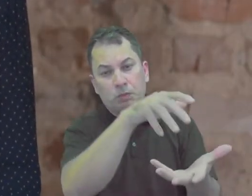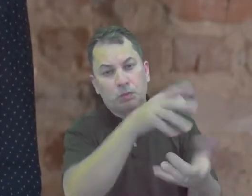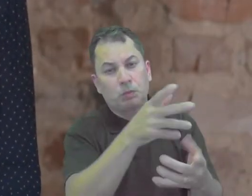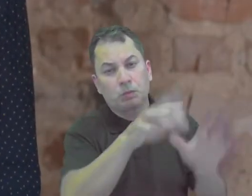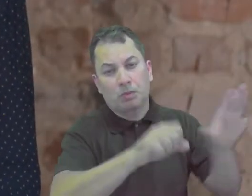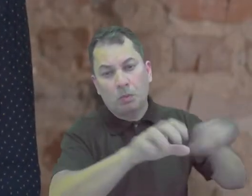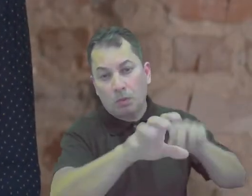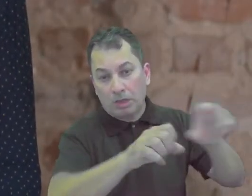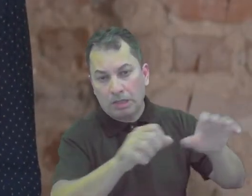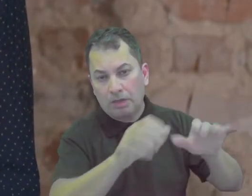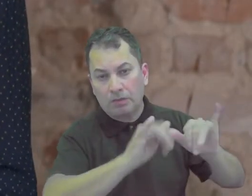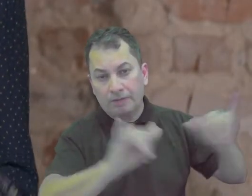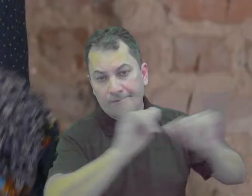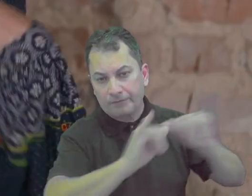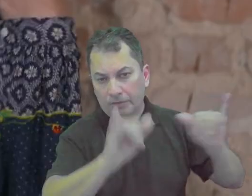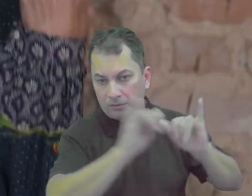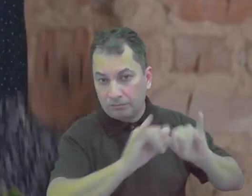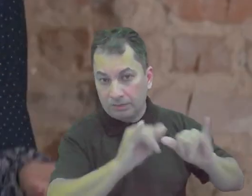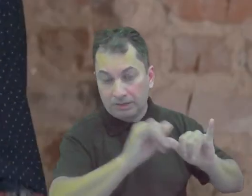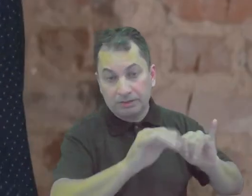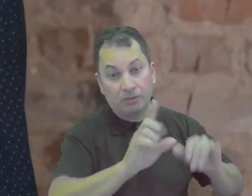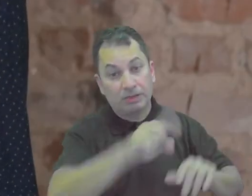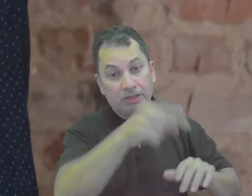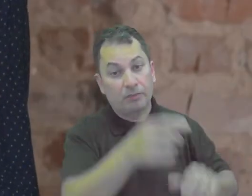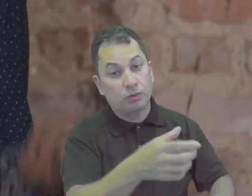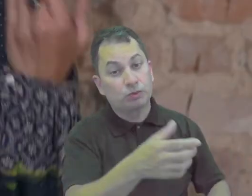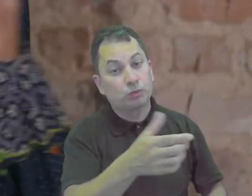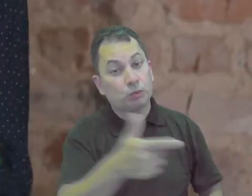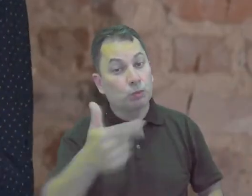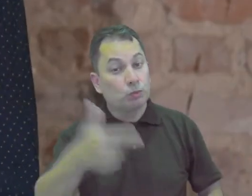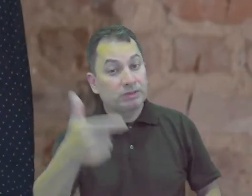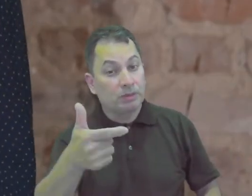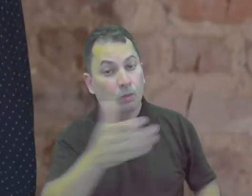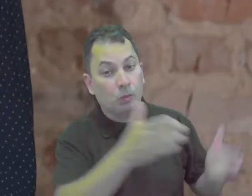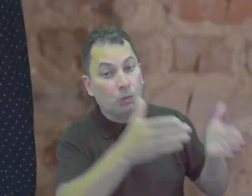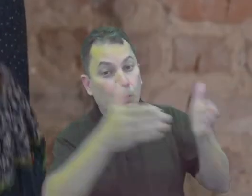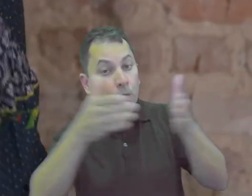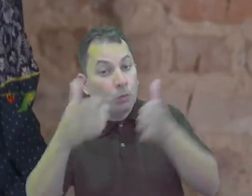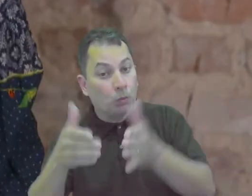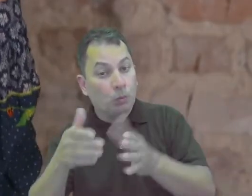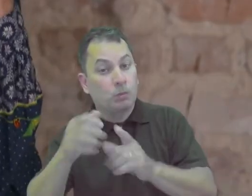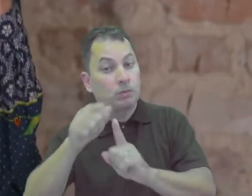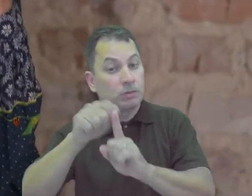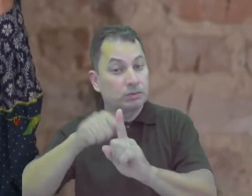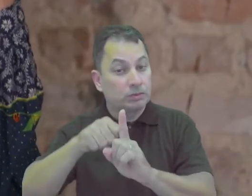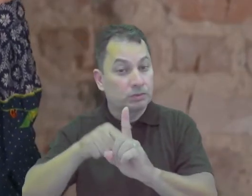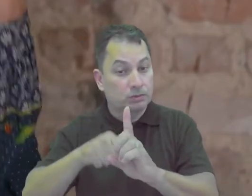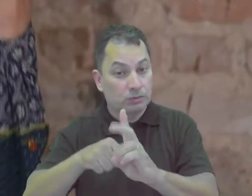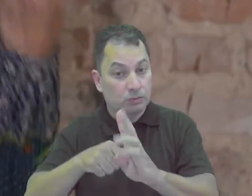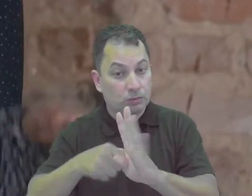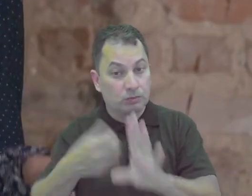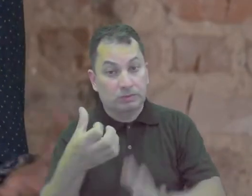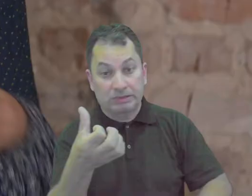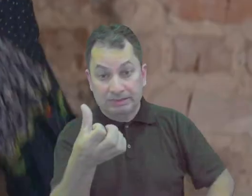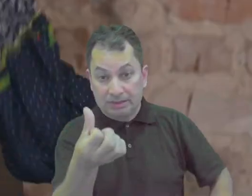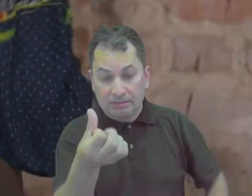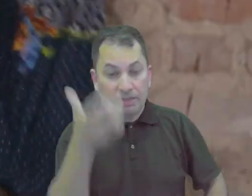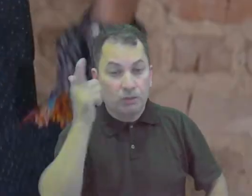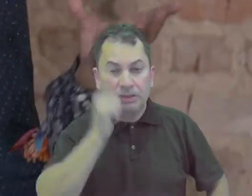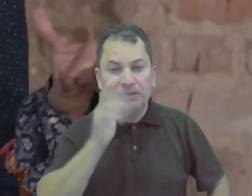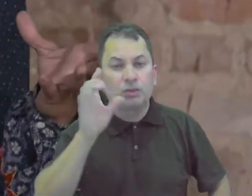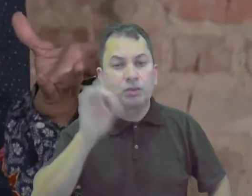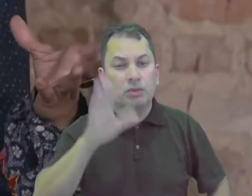segundo semestre do ano passado, a gente levantou 148 sistemas só no Brasil. Mas nem sempre